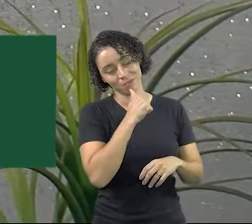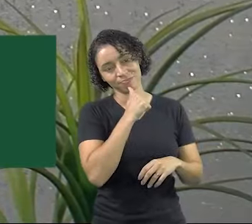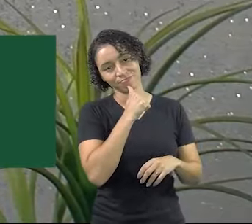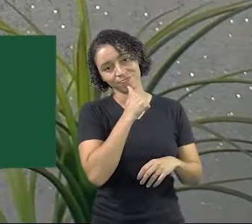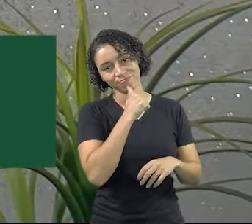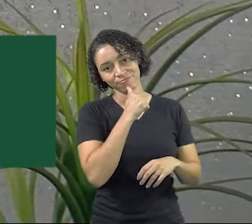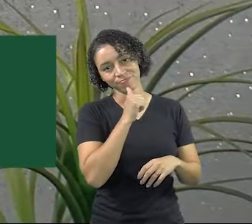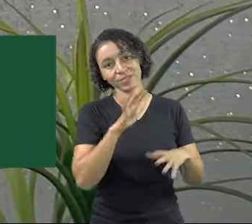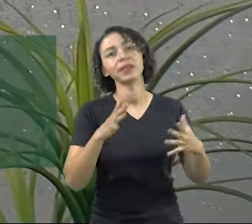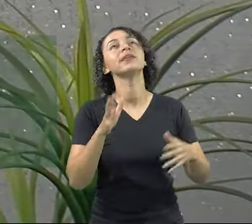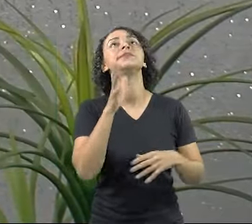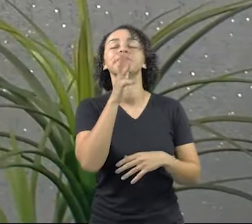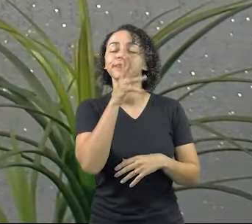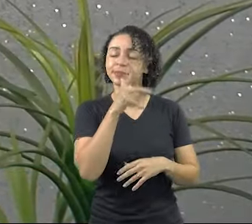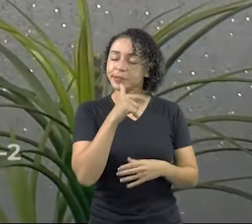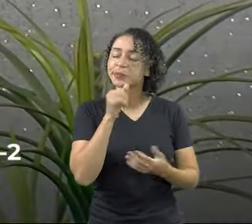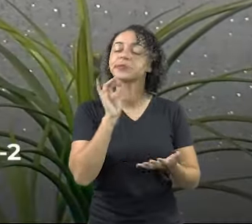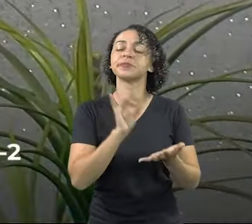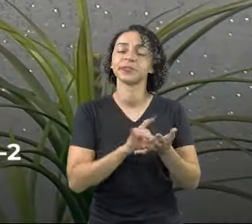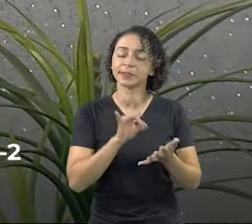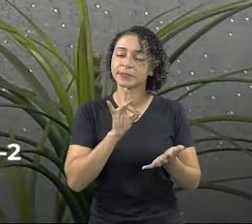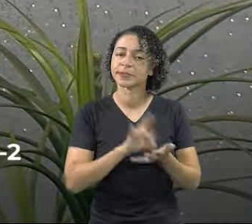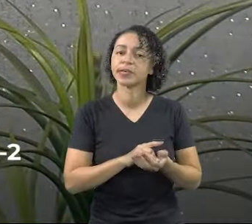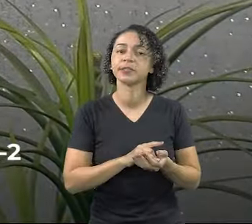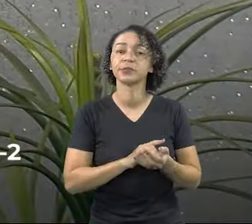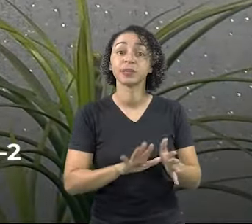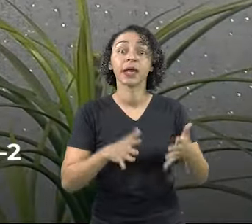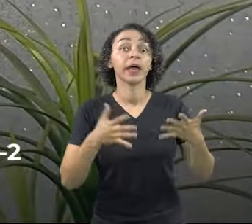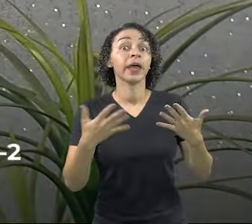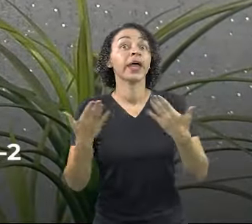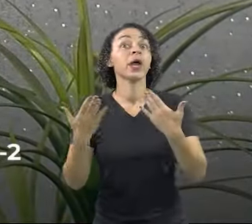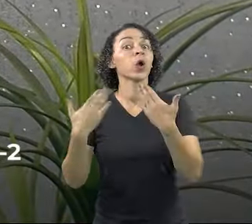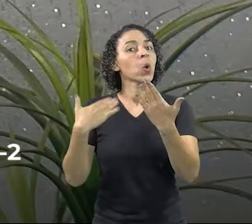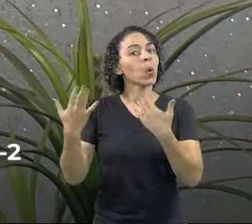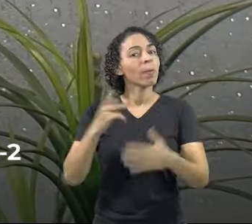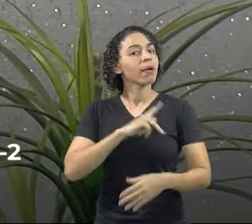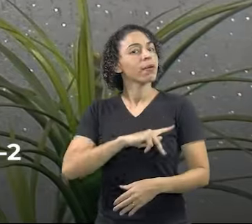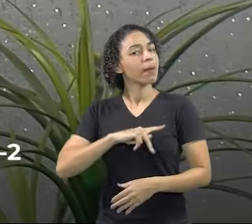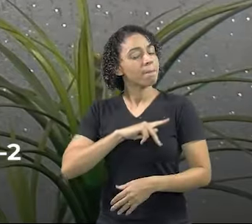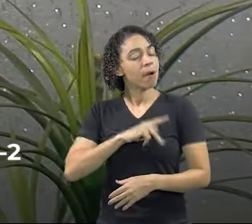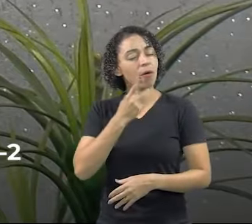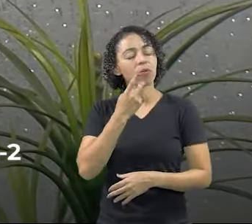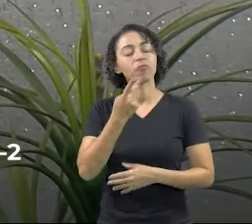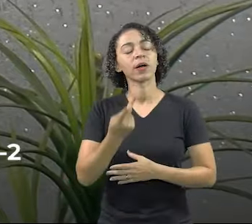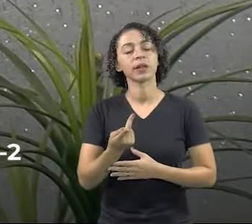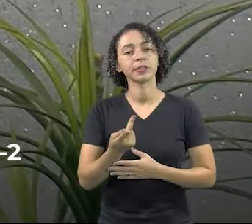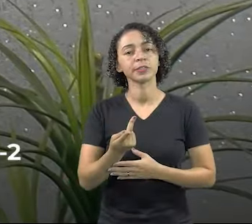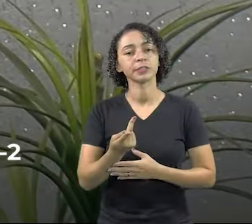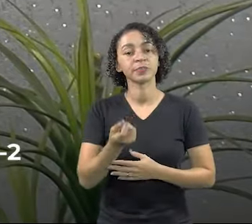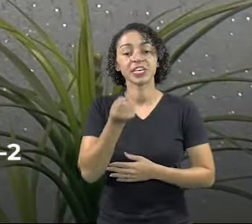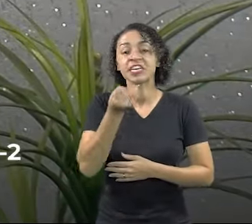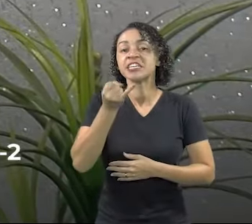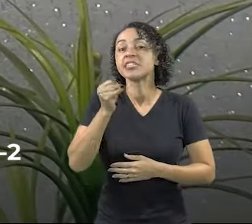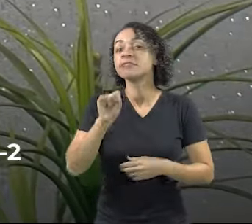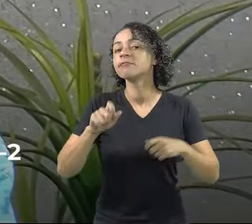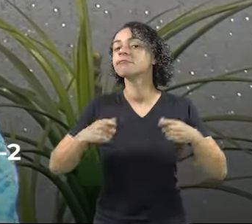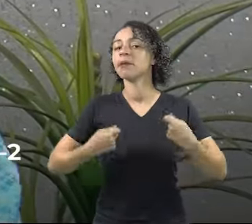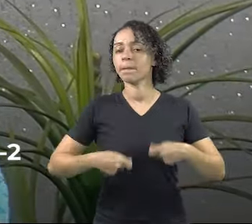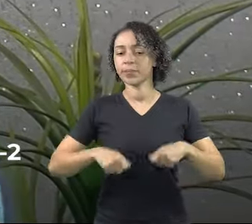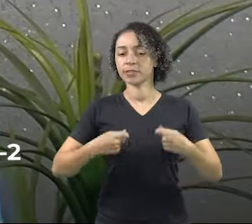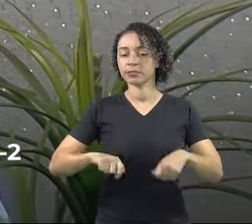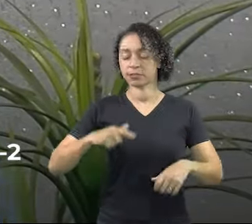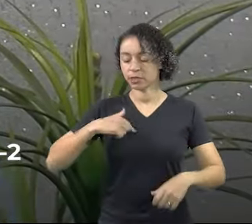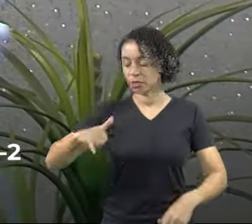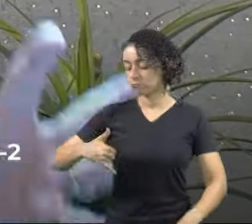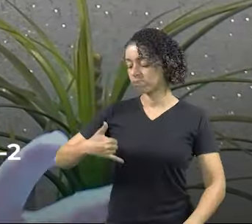é isso que o apóstolo Paulo está dizendo olha Eh Se necessário que eu me glorie ele fala isso porque os